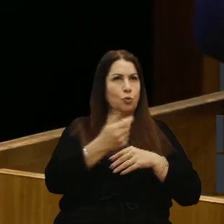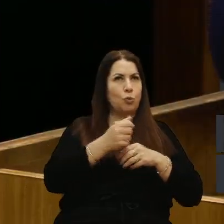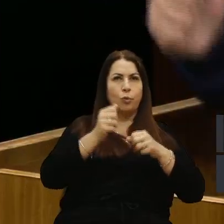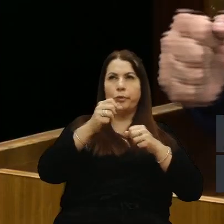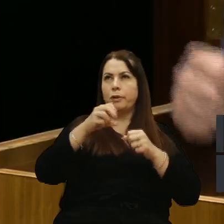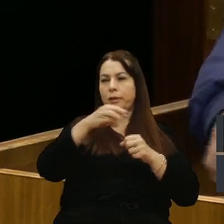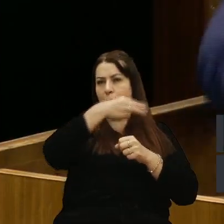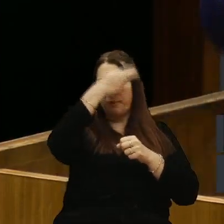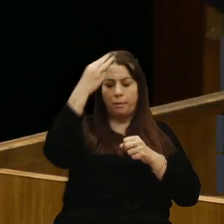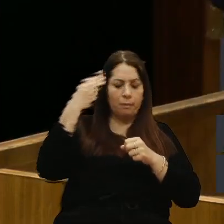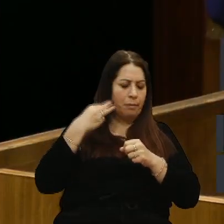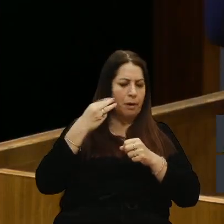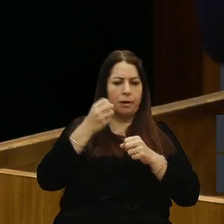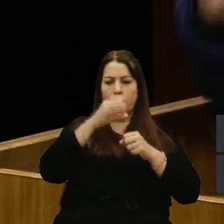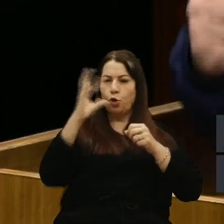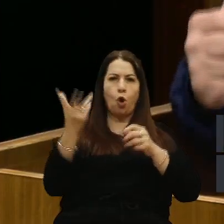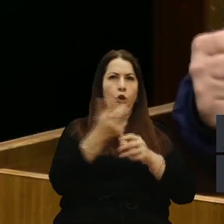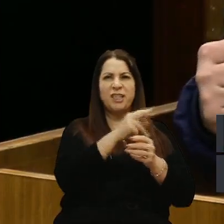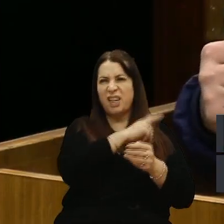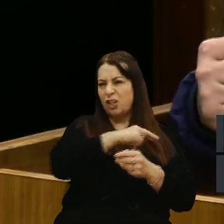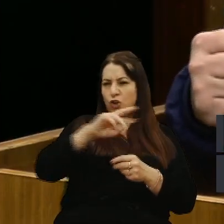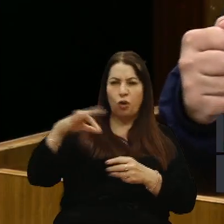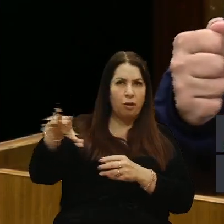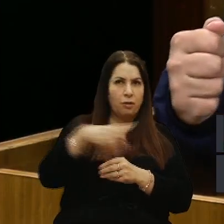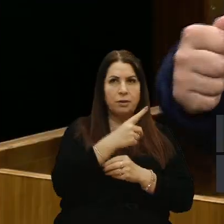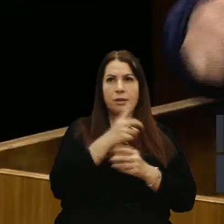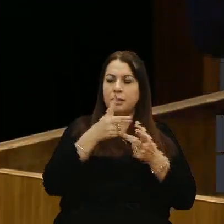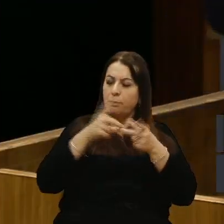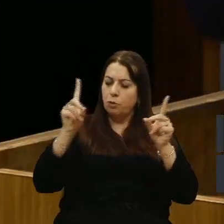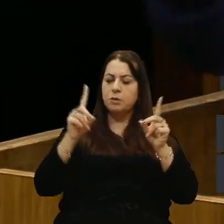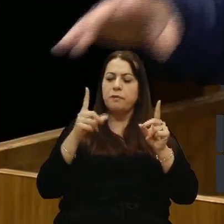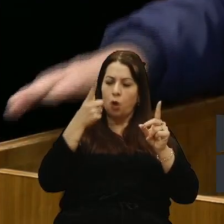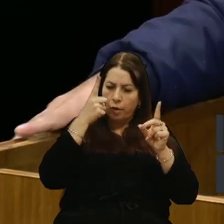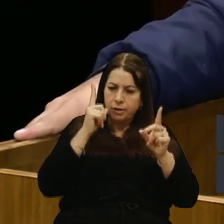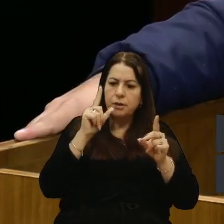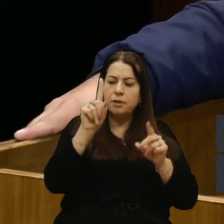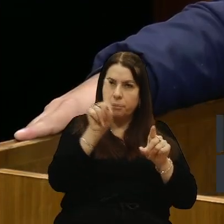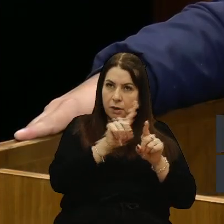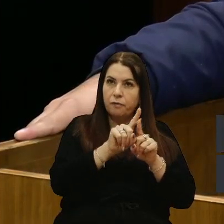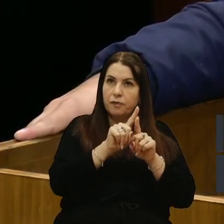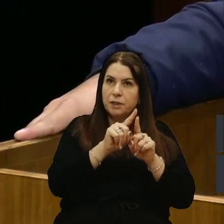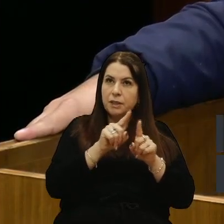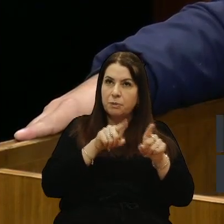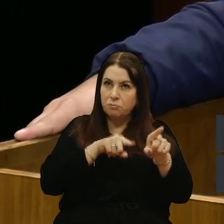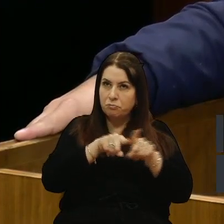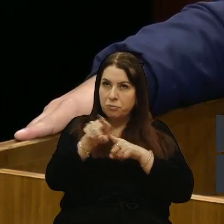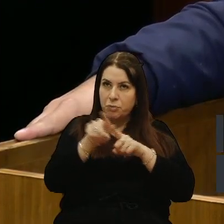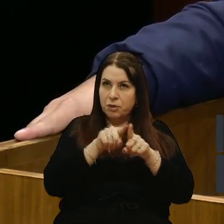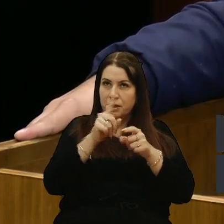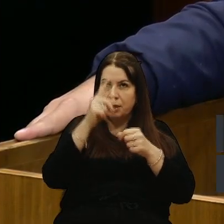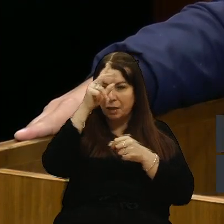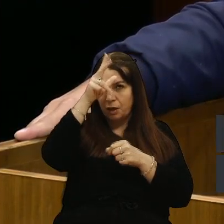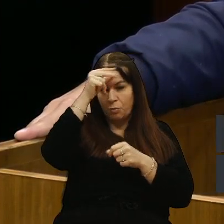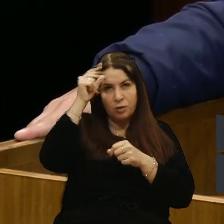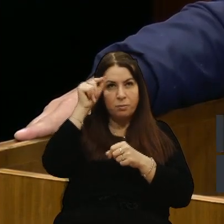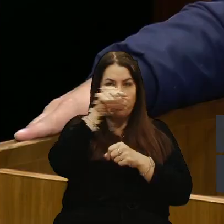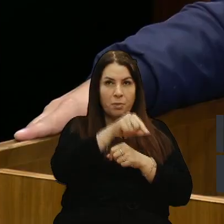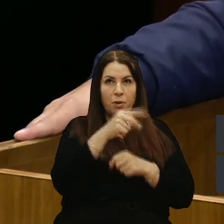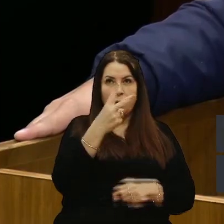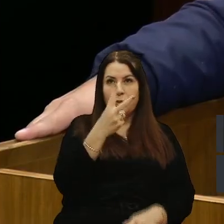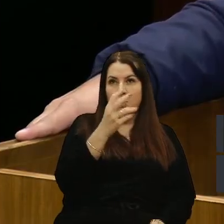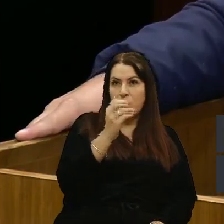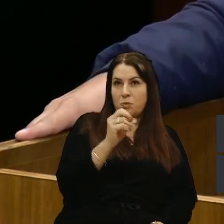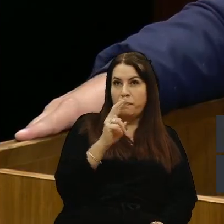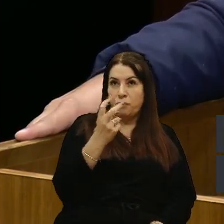Aparecida, Buda, Krishna, a democracia vai nos sagrar o tetra e vocês vão poder concorrer à eleição municipal lá em